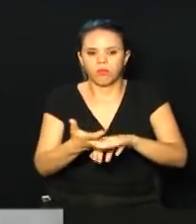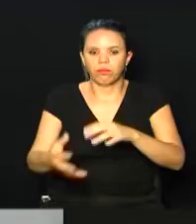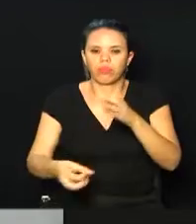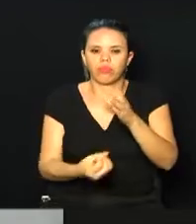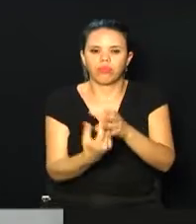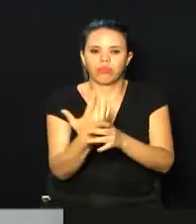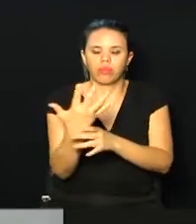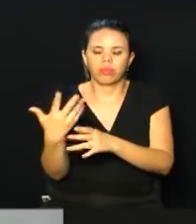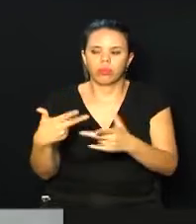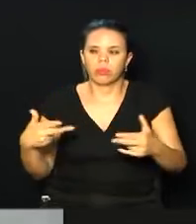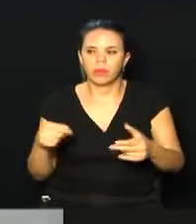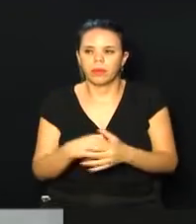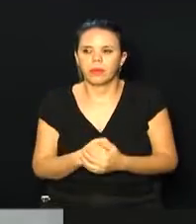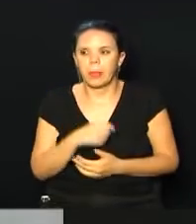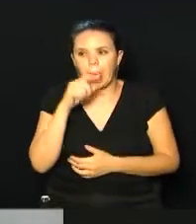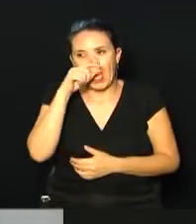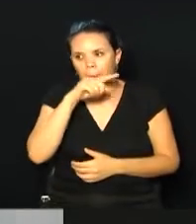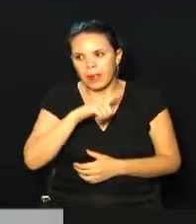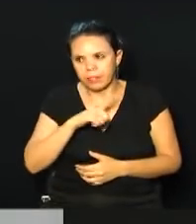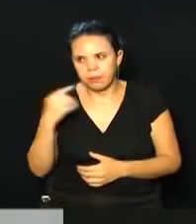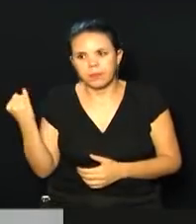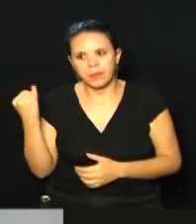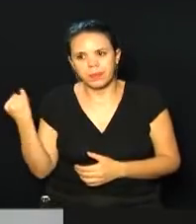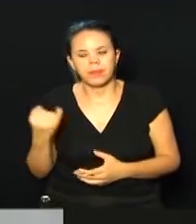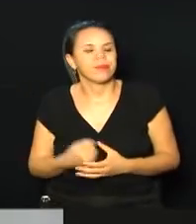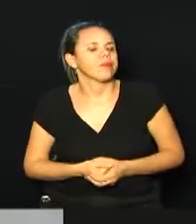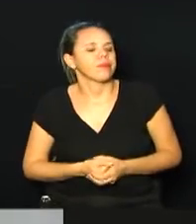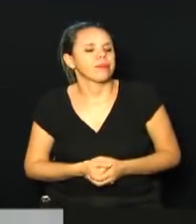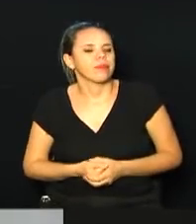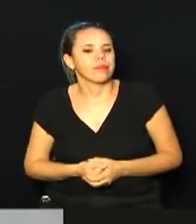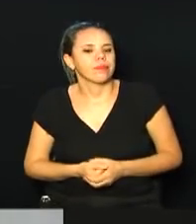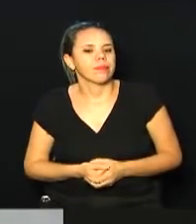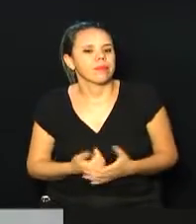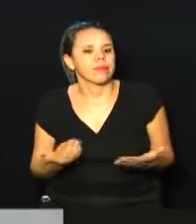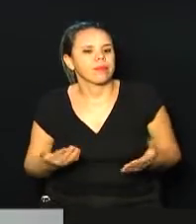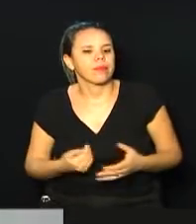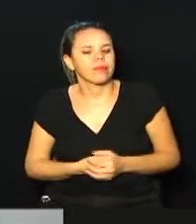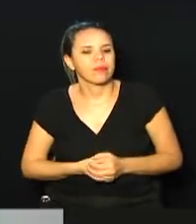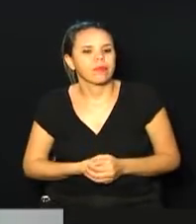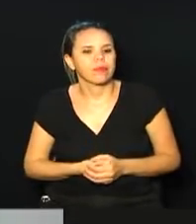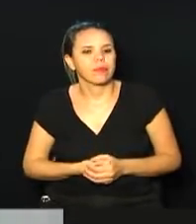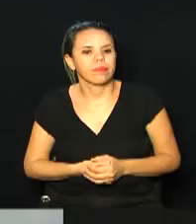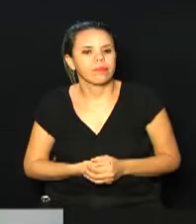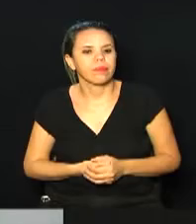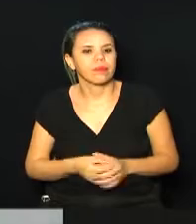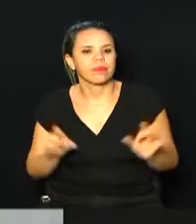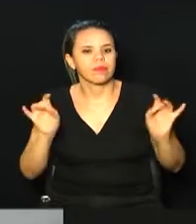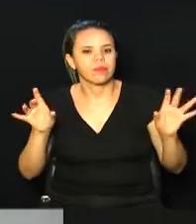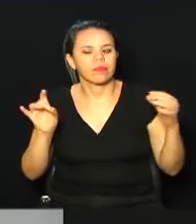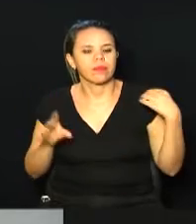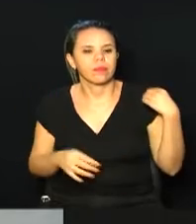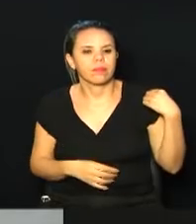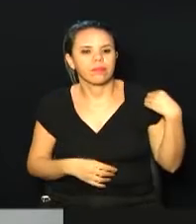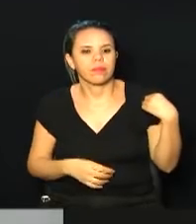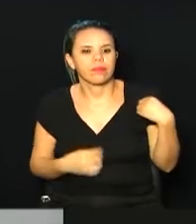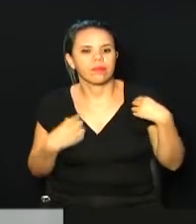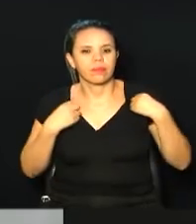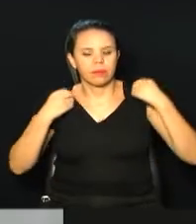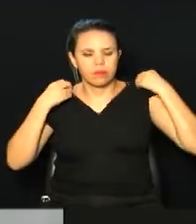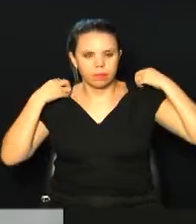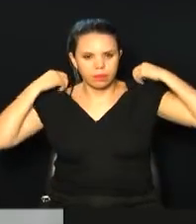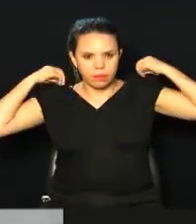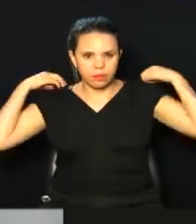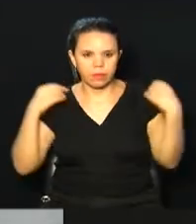vegetação, né? Isso tem uma importância muito grande hoje, especialmente no sequestro